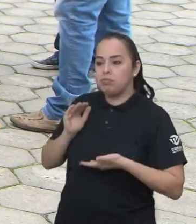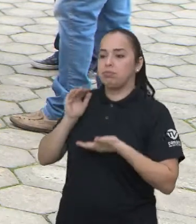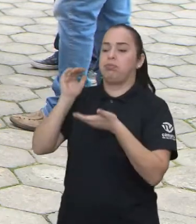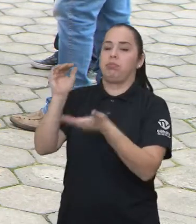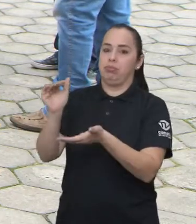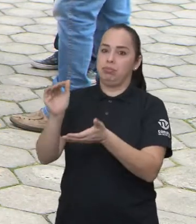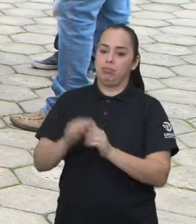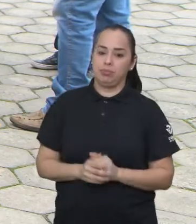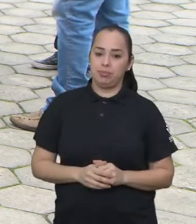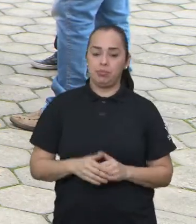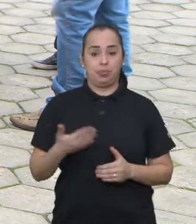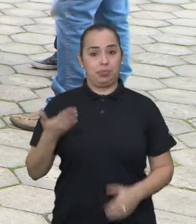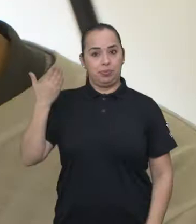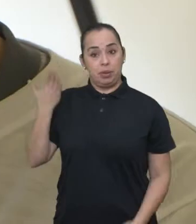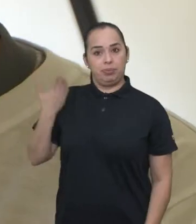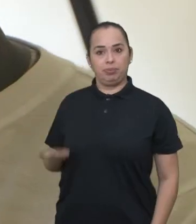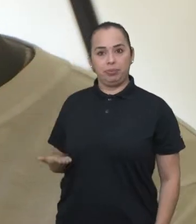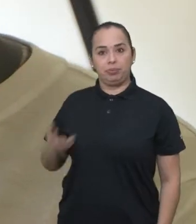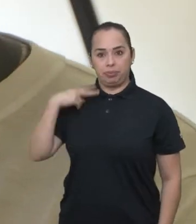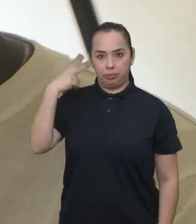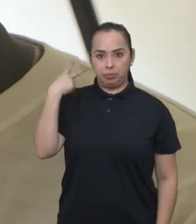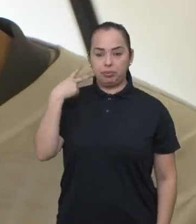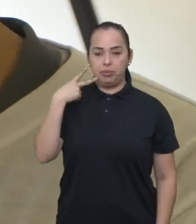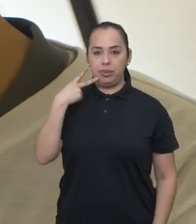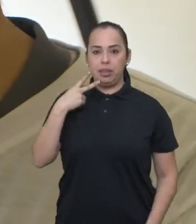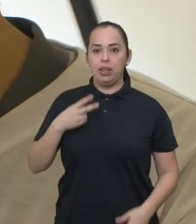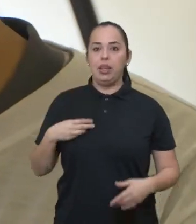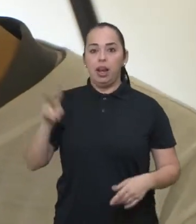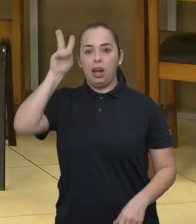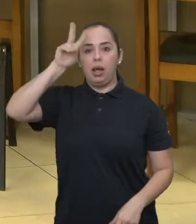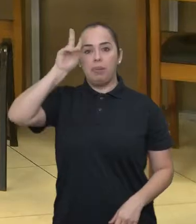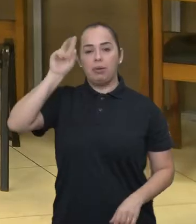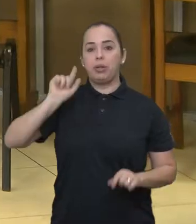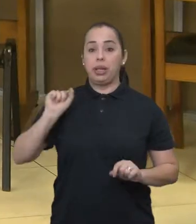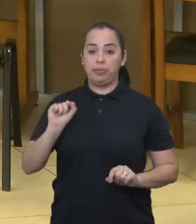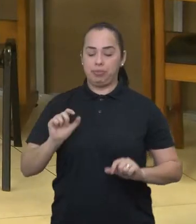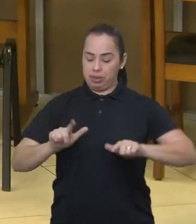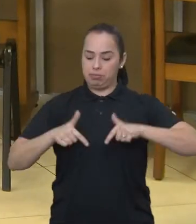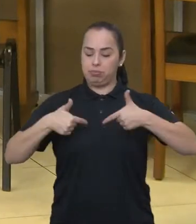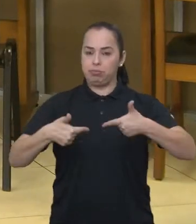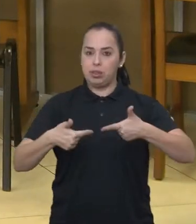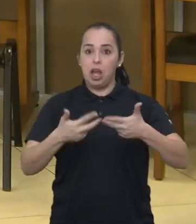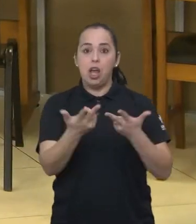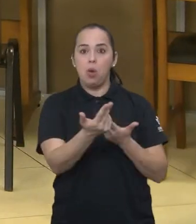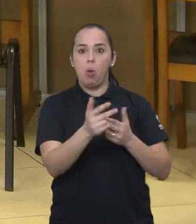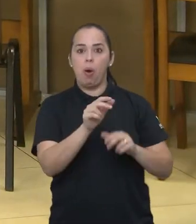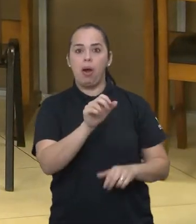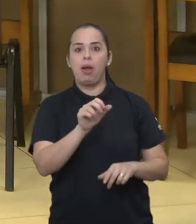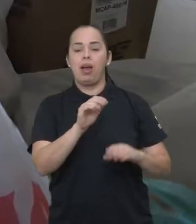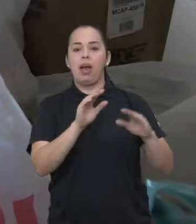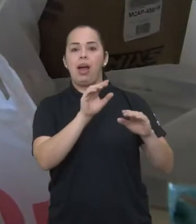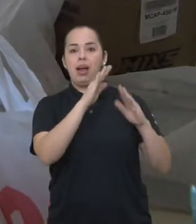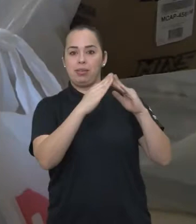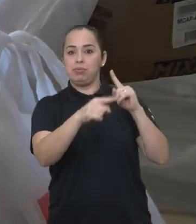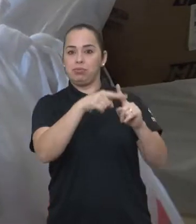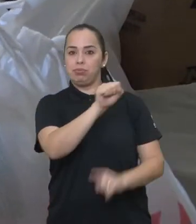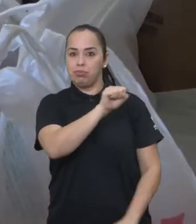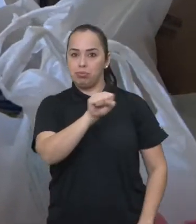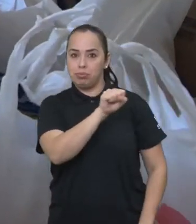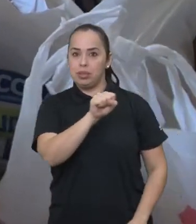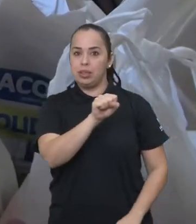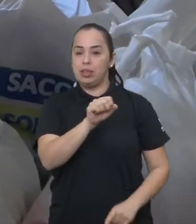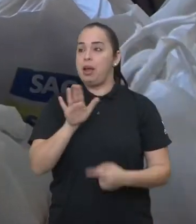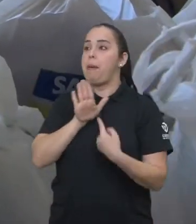de quem realmente tem necessidade o parlamentar ainda Frisa que iniciativas como esta que a paróquia realiza são